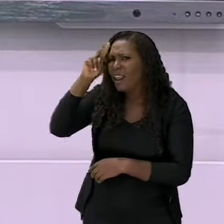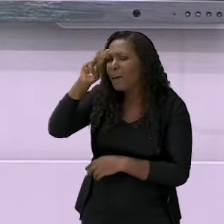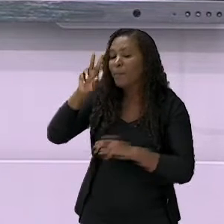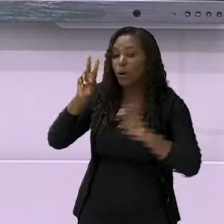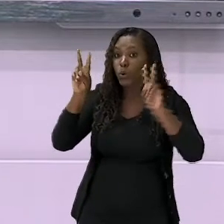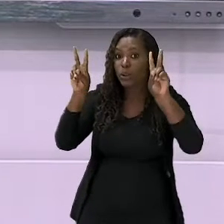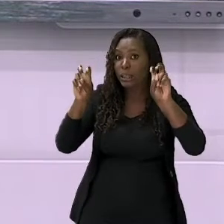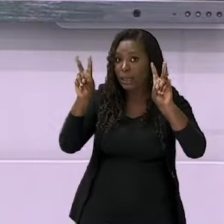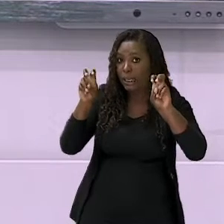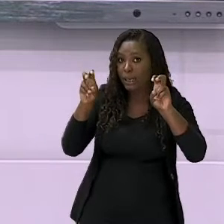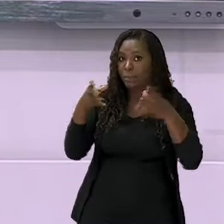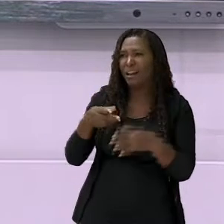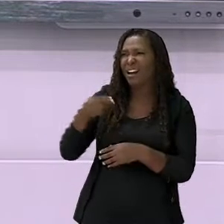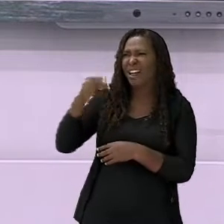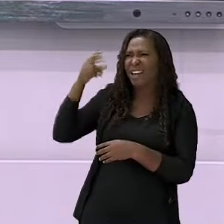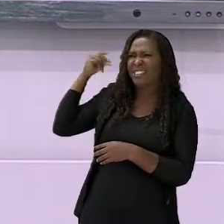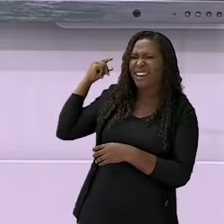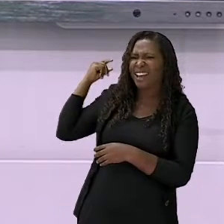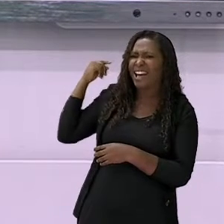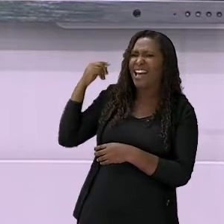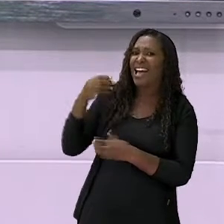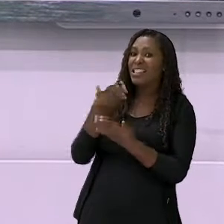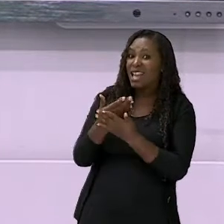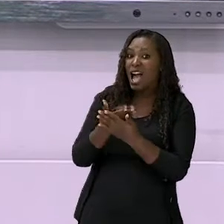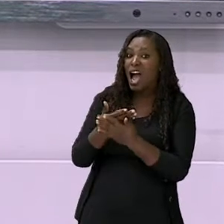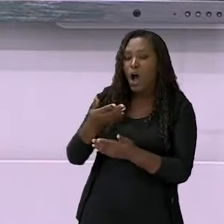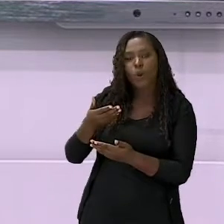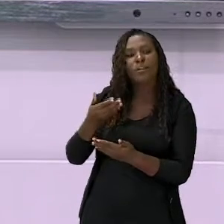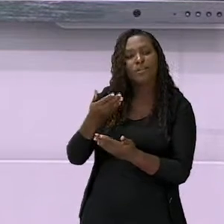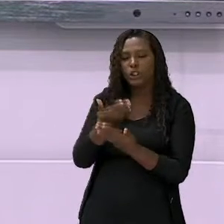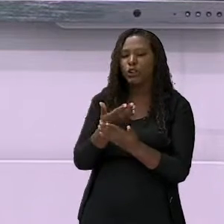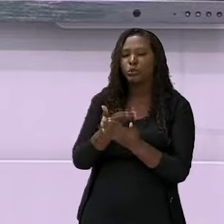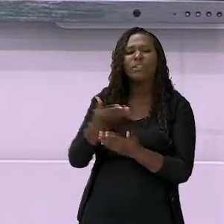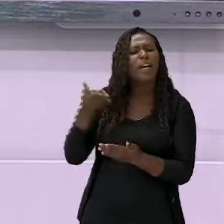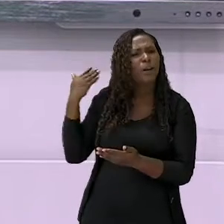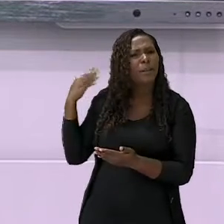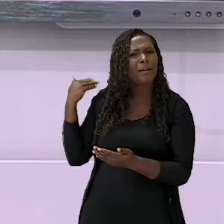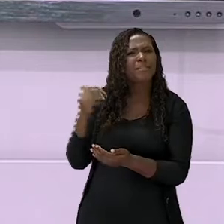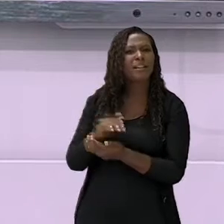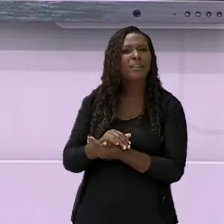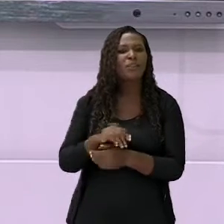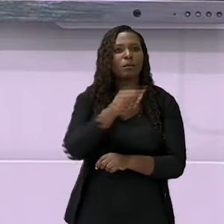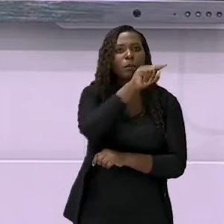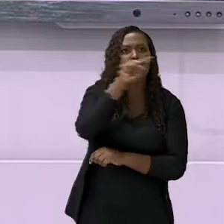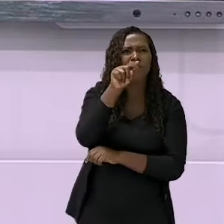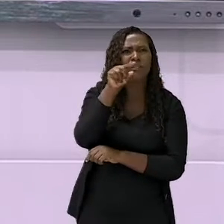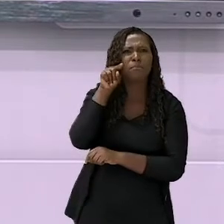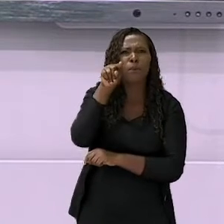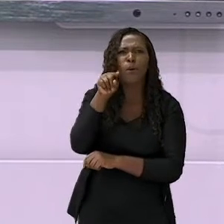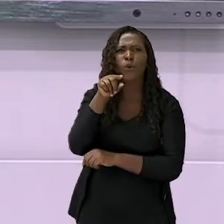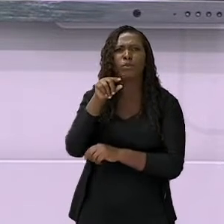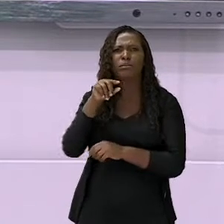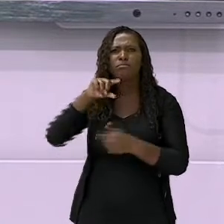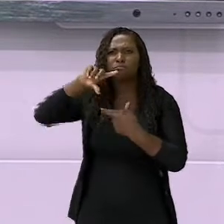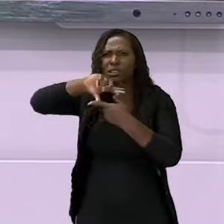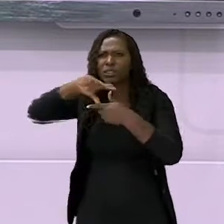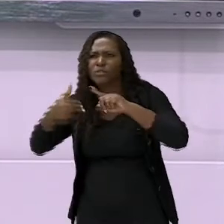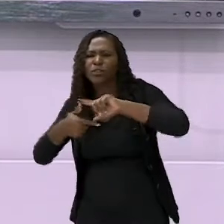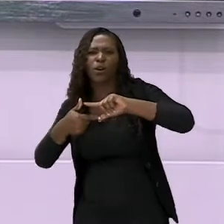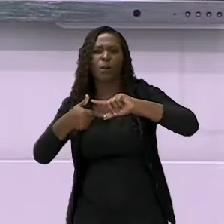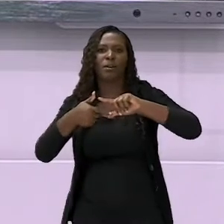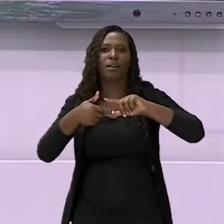quando nós estávamos falando de pontos, falando de curvas e de retas? Aí nós falamos um pouco sobre a arte